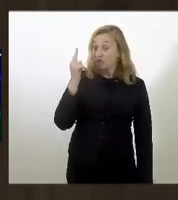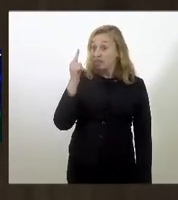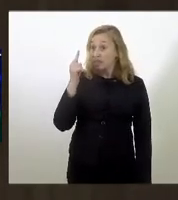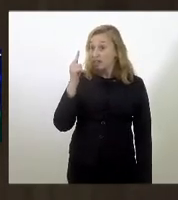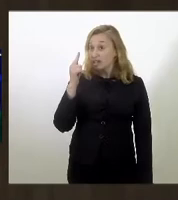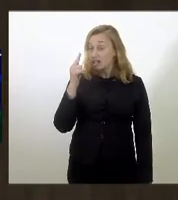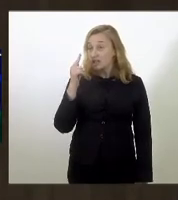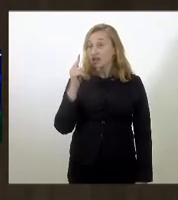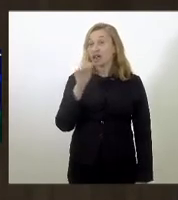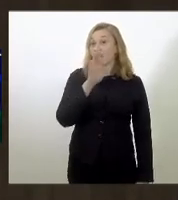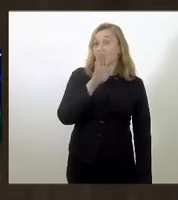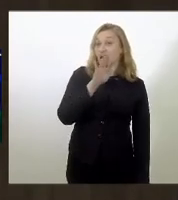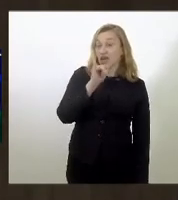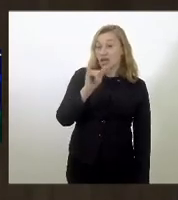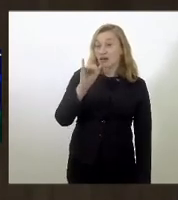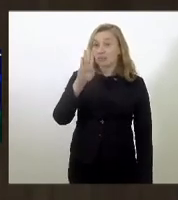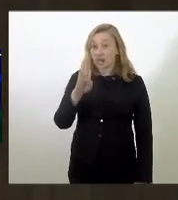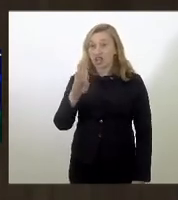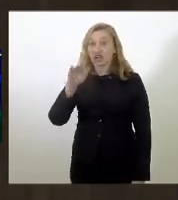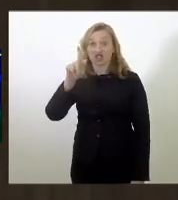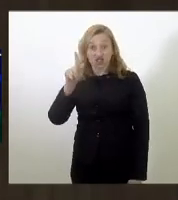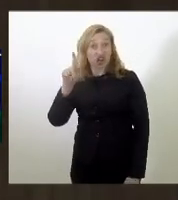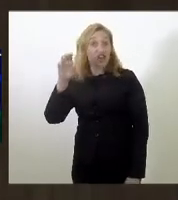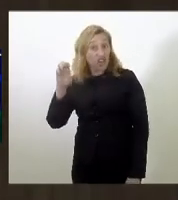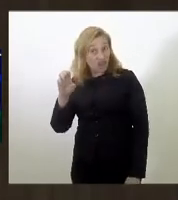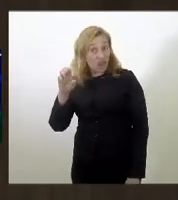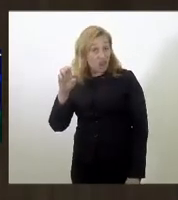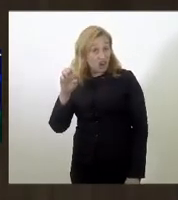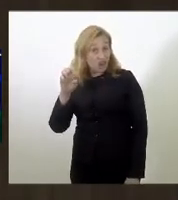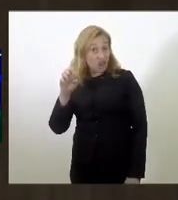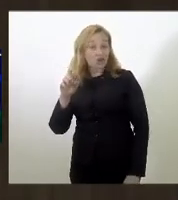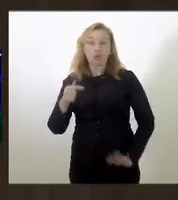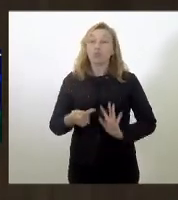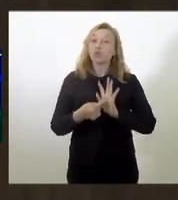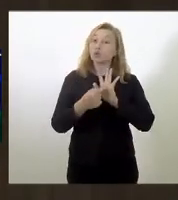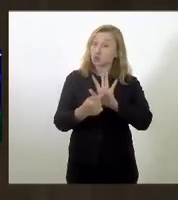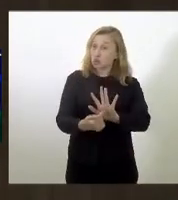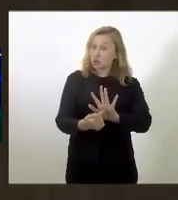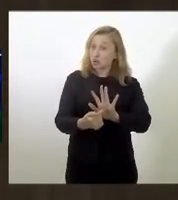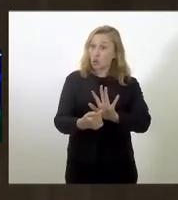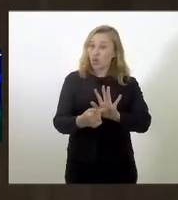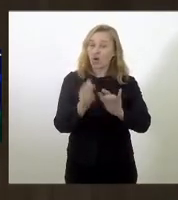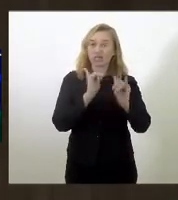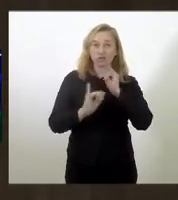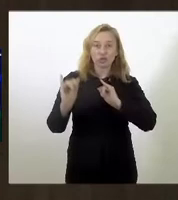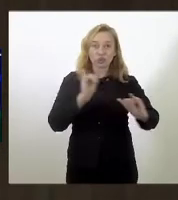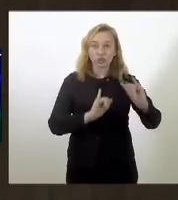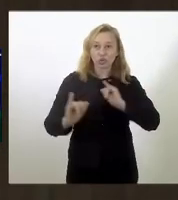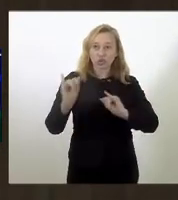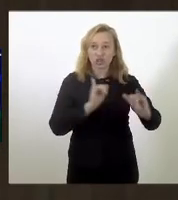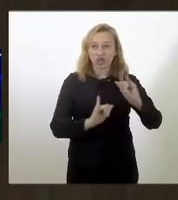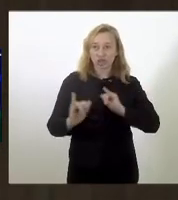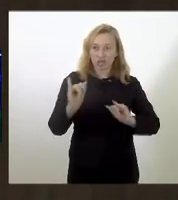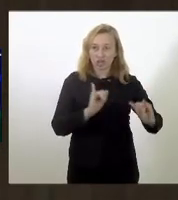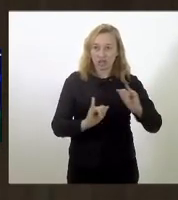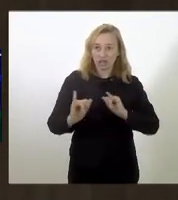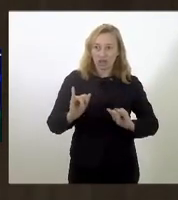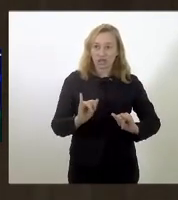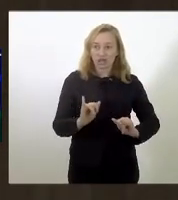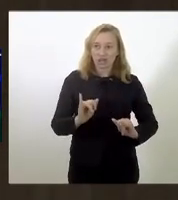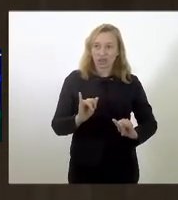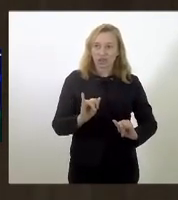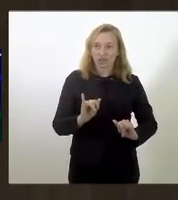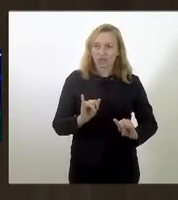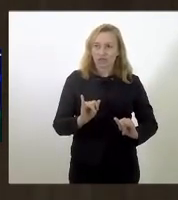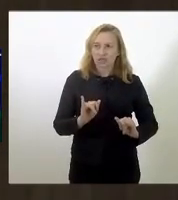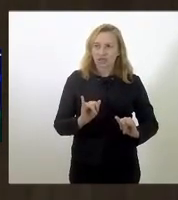querido IBGE, que recentemente trouxe a público a notícia da não realização de um censo, que